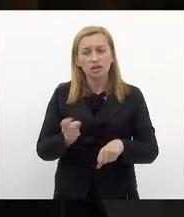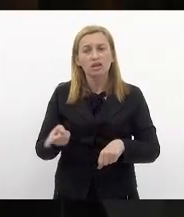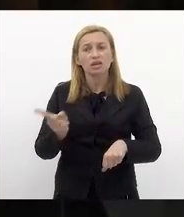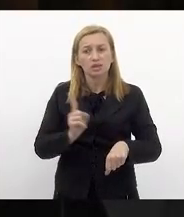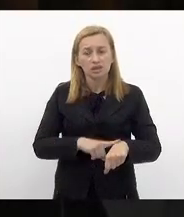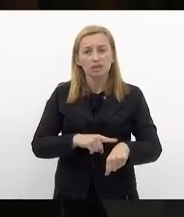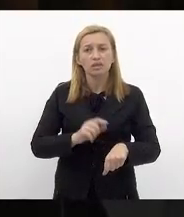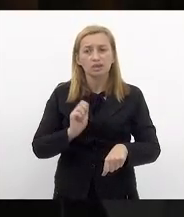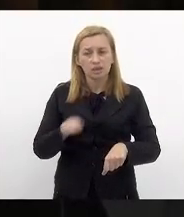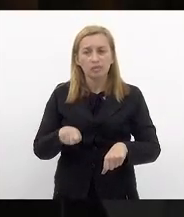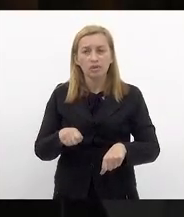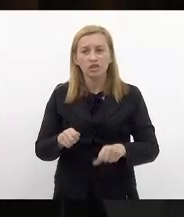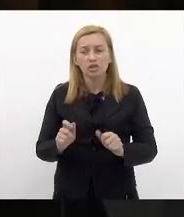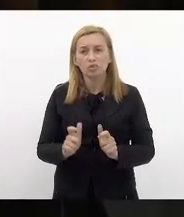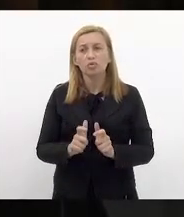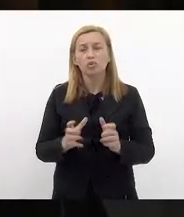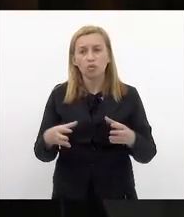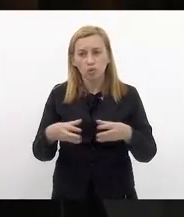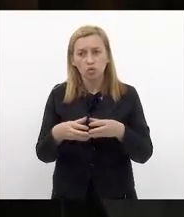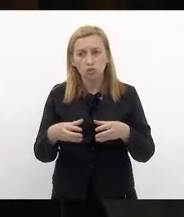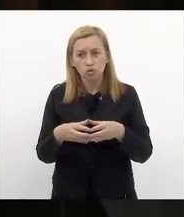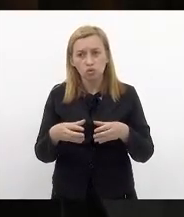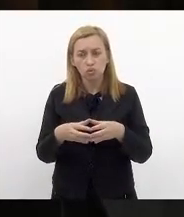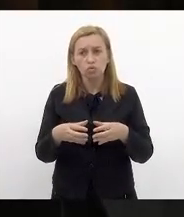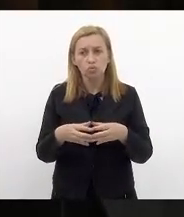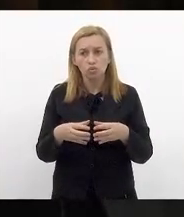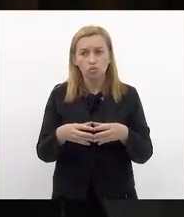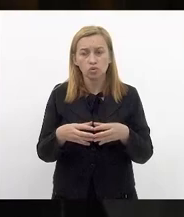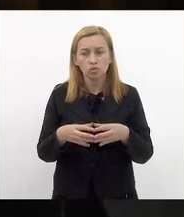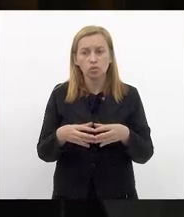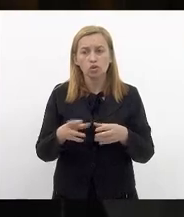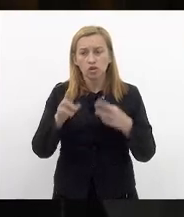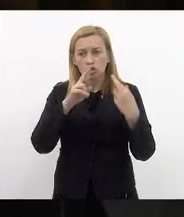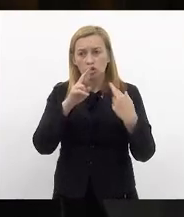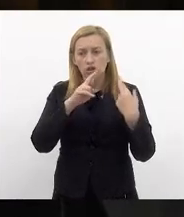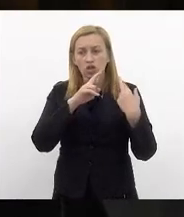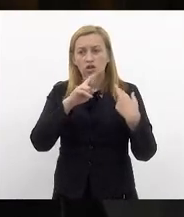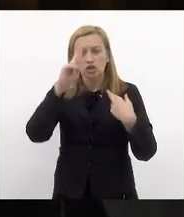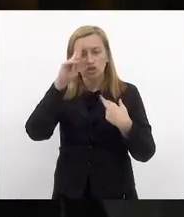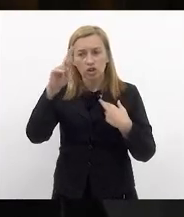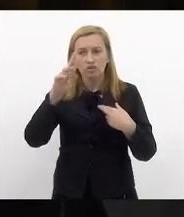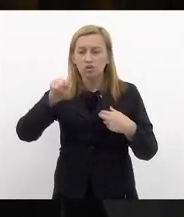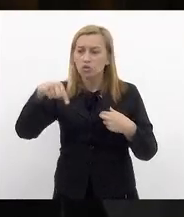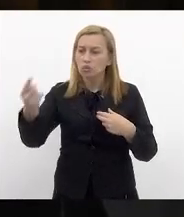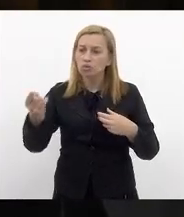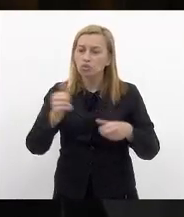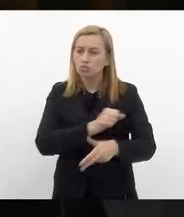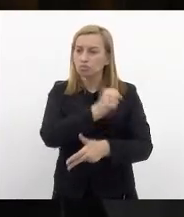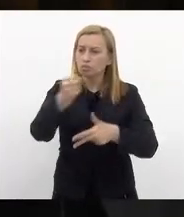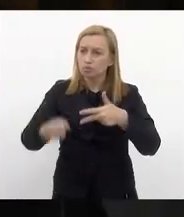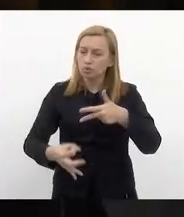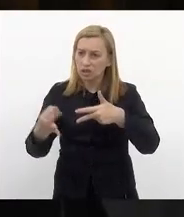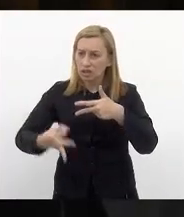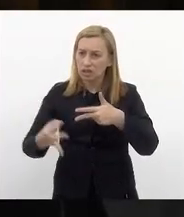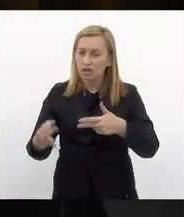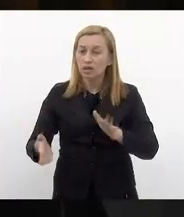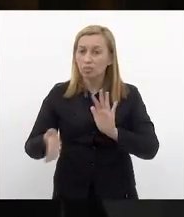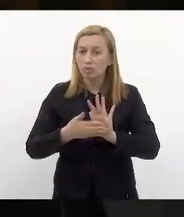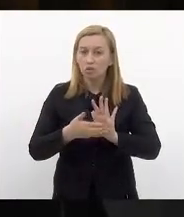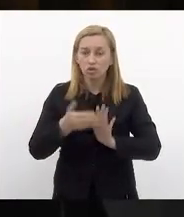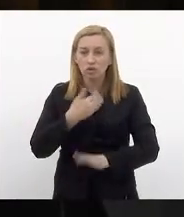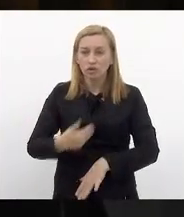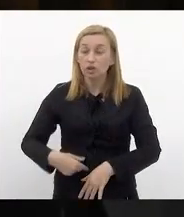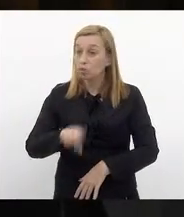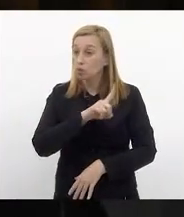para o conjunto dos órgãos, em conjunto, obviamente, com os chefes dos outros poderes e órgãos autônomos. A proposta do governador, não,